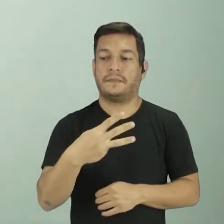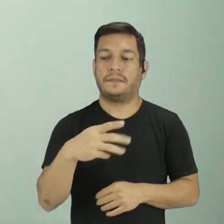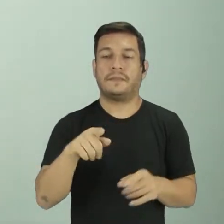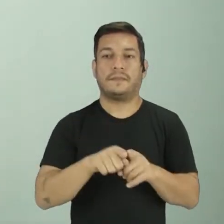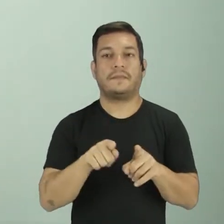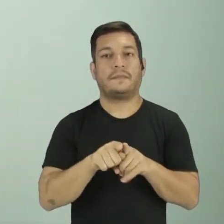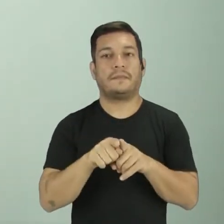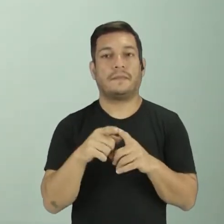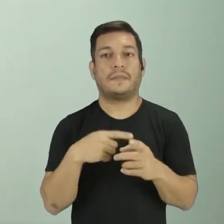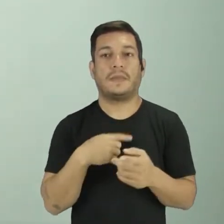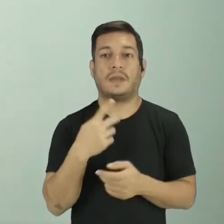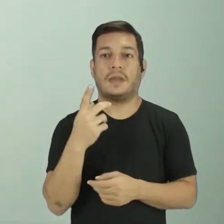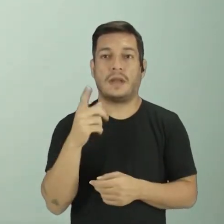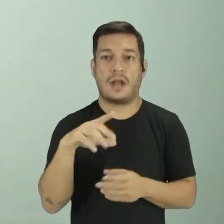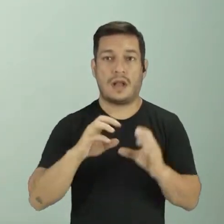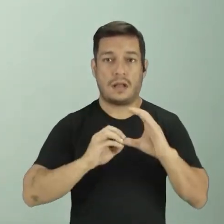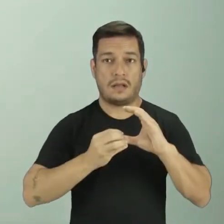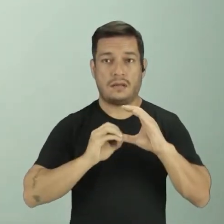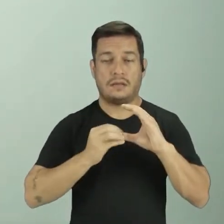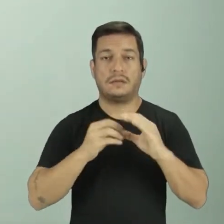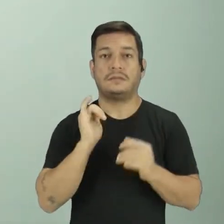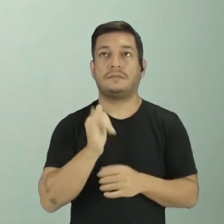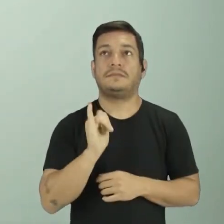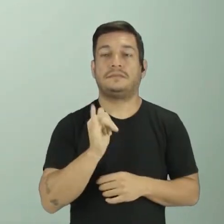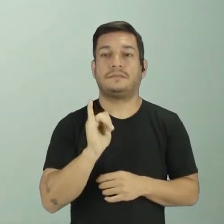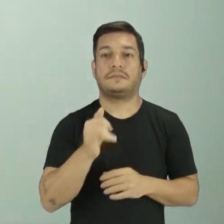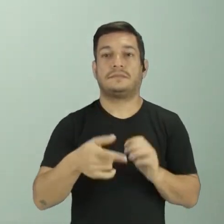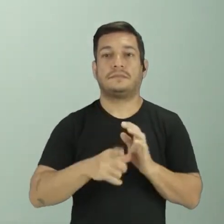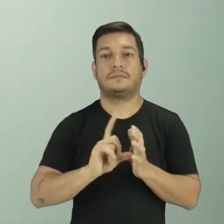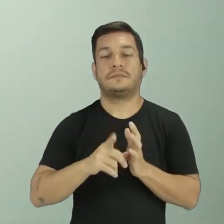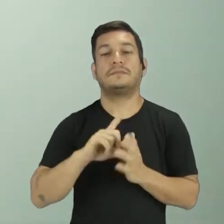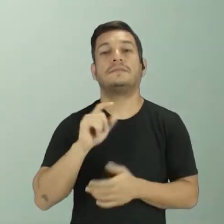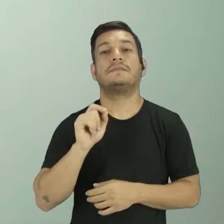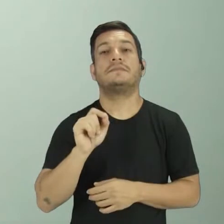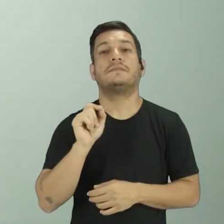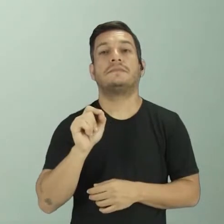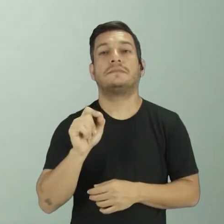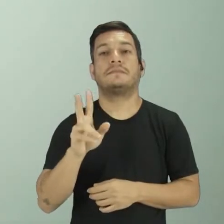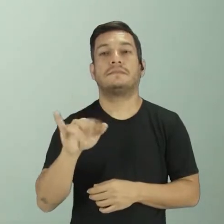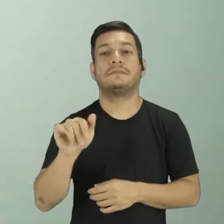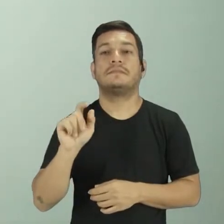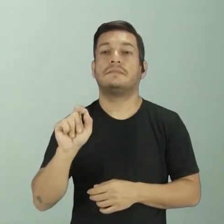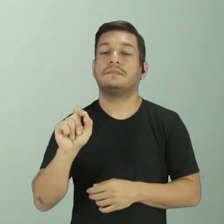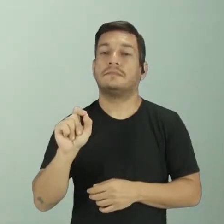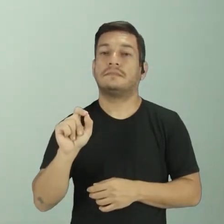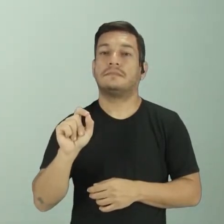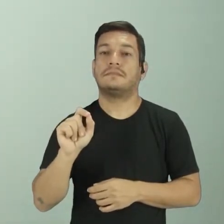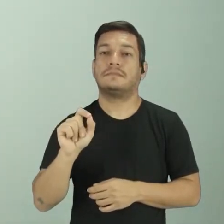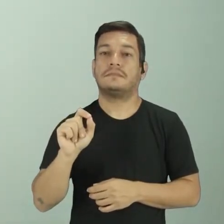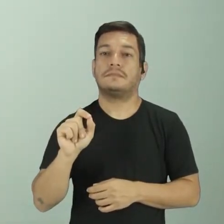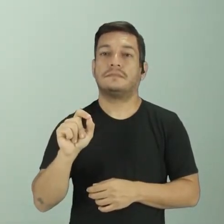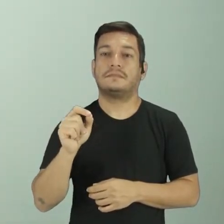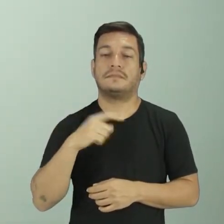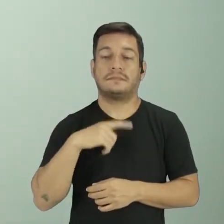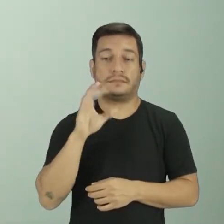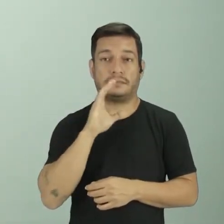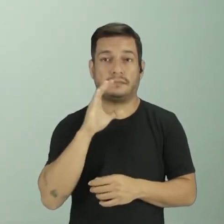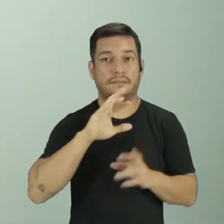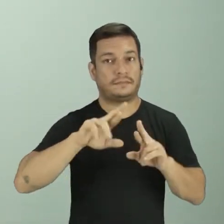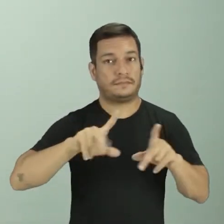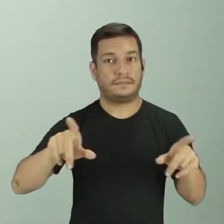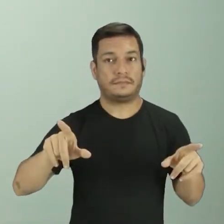não mais impares. Essas células, como eu já disse anteriormente, elas vão ser